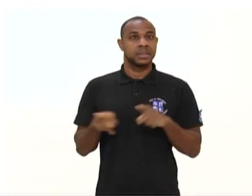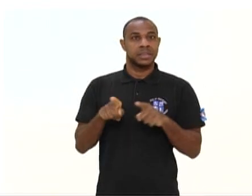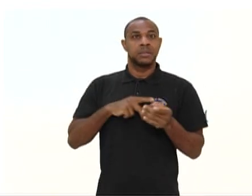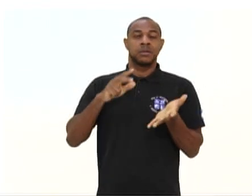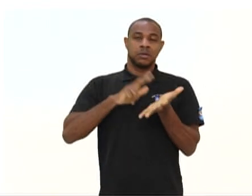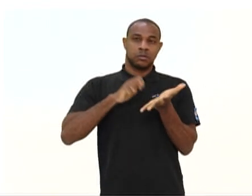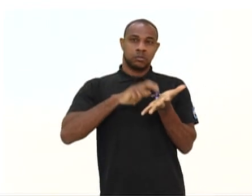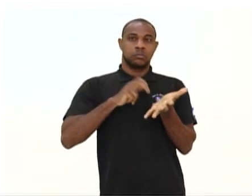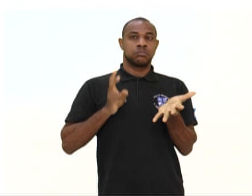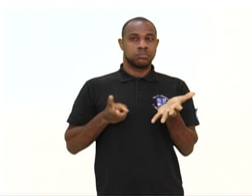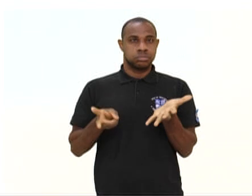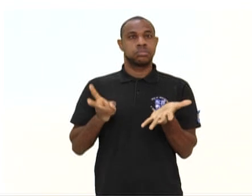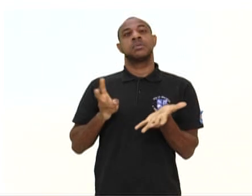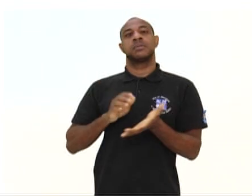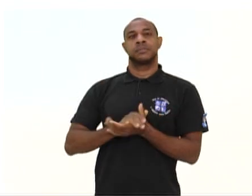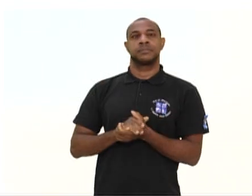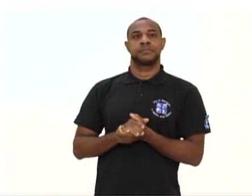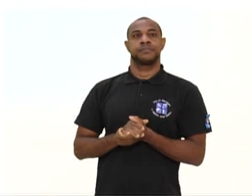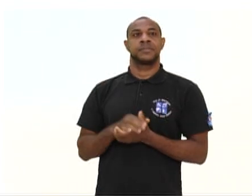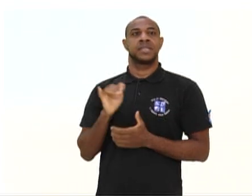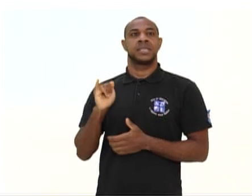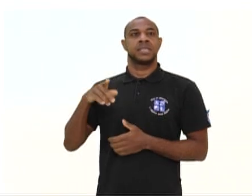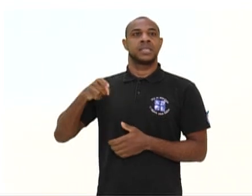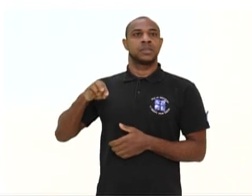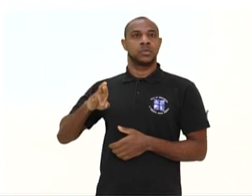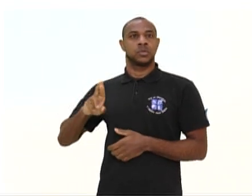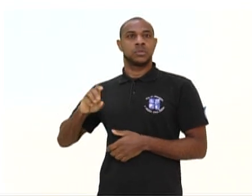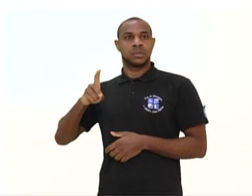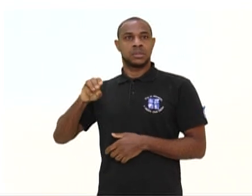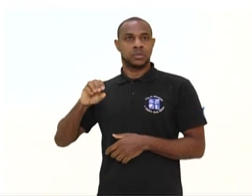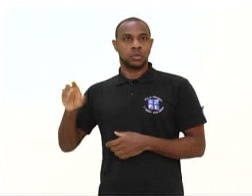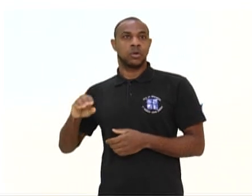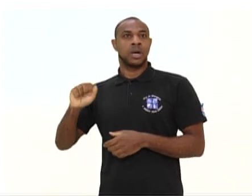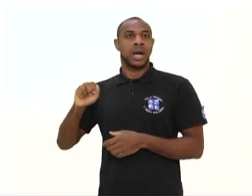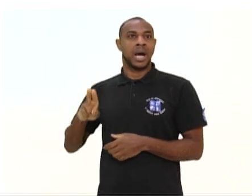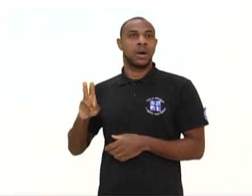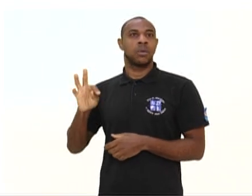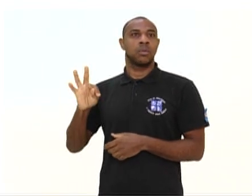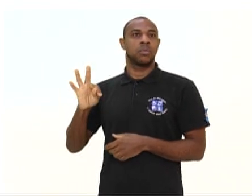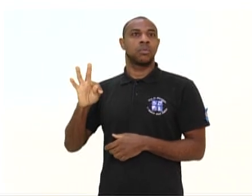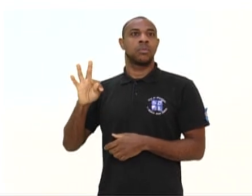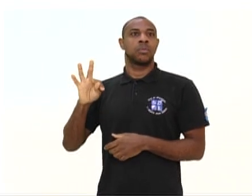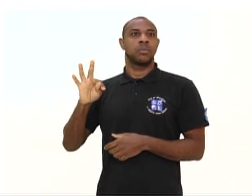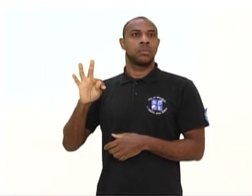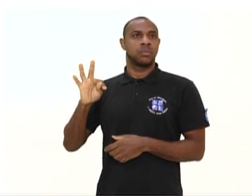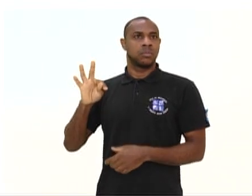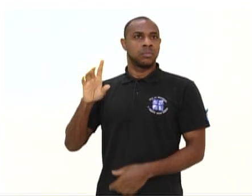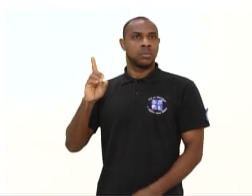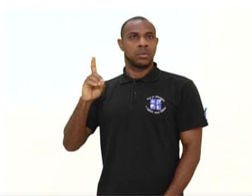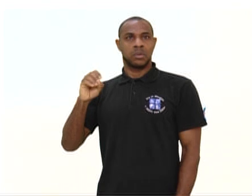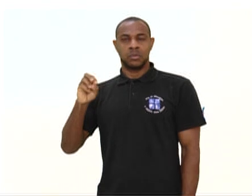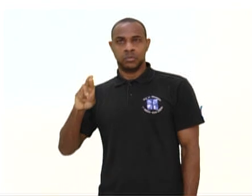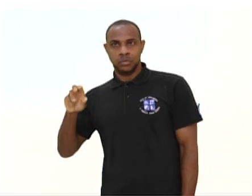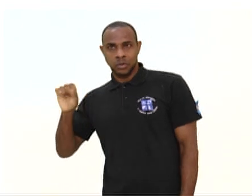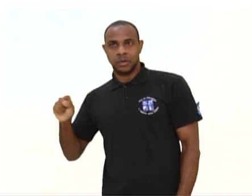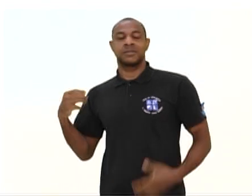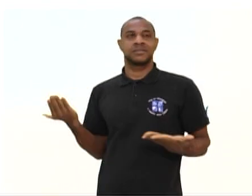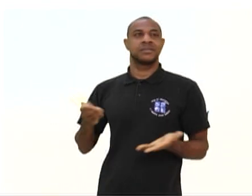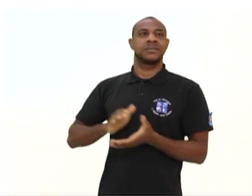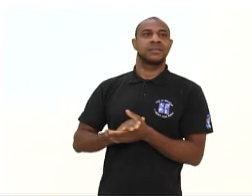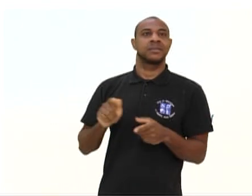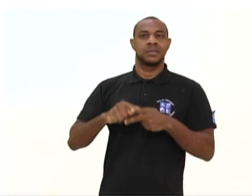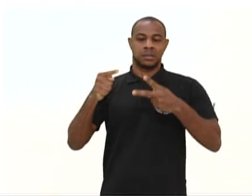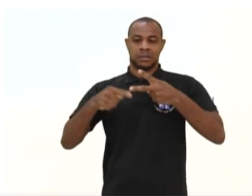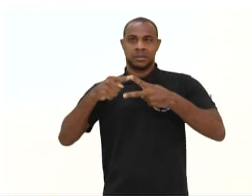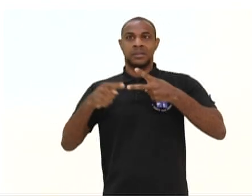ou outdoors e vamos verificar os benefícios dessas atividades. Lembrando, atividades indoor dentro de